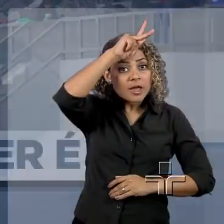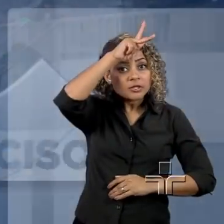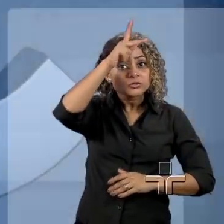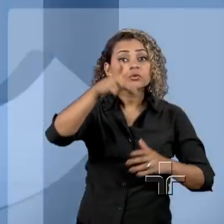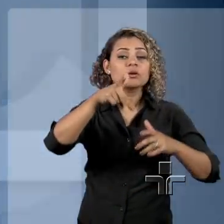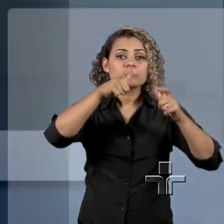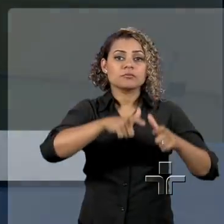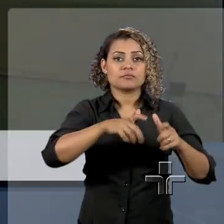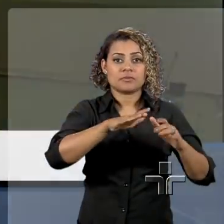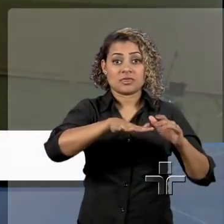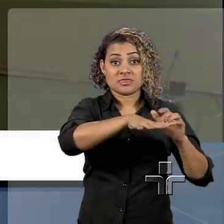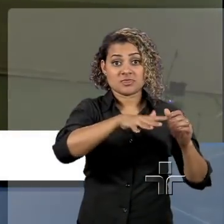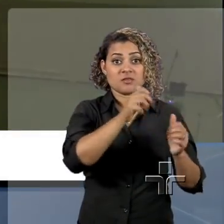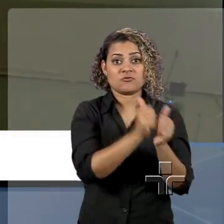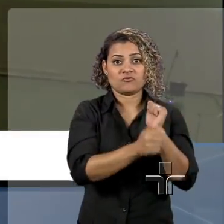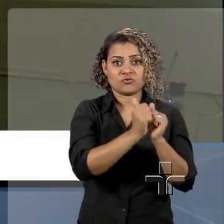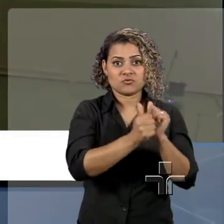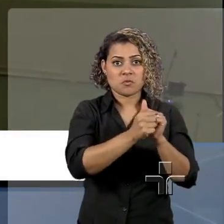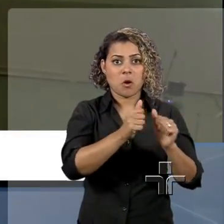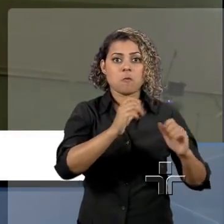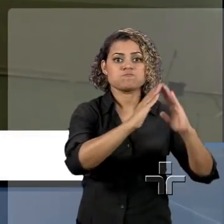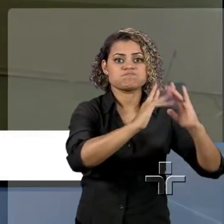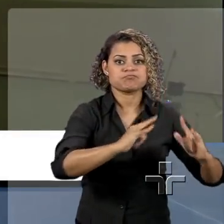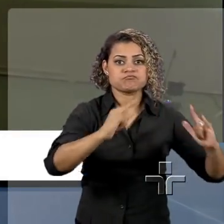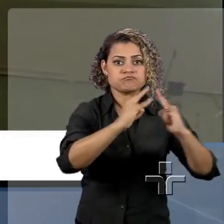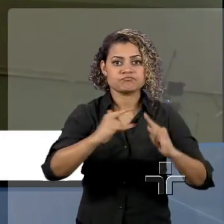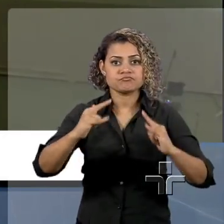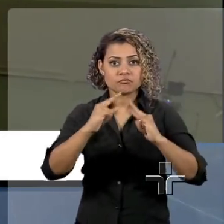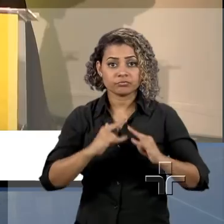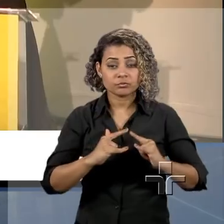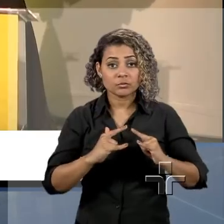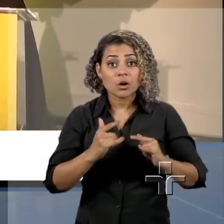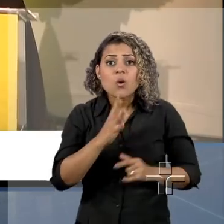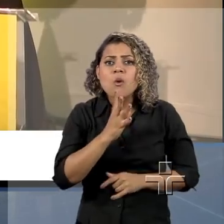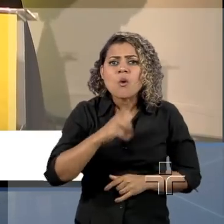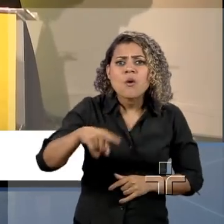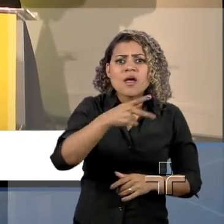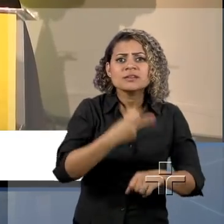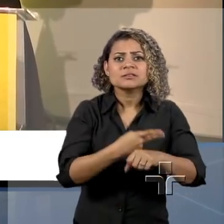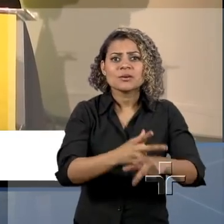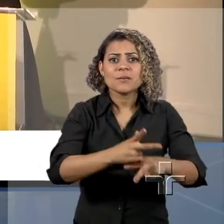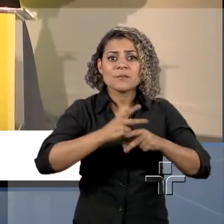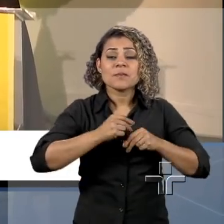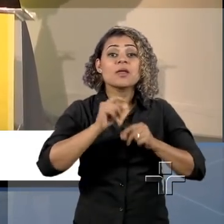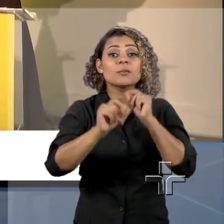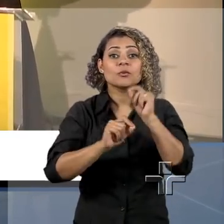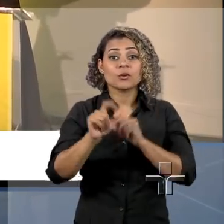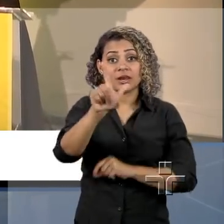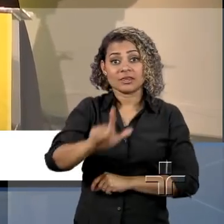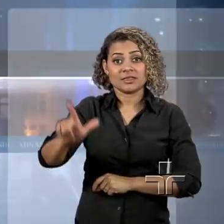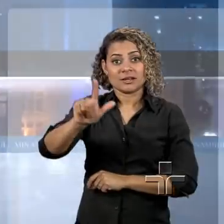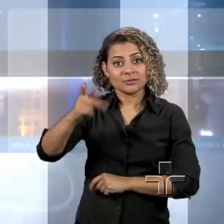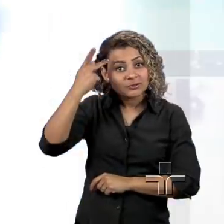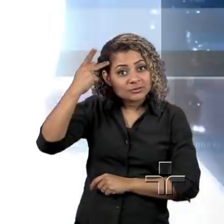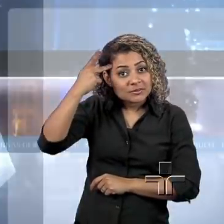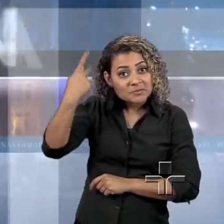futebol. E conheça os ganhadores deste ano do Prêmio São Paulo de Literatura.